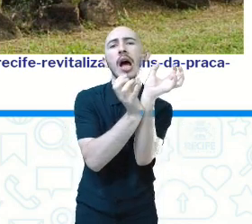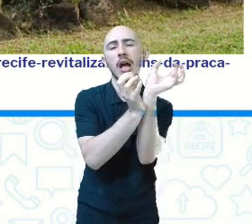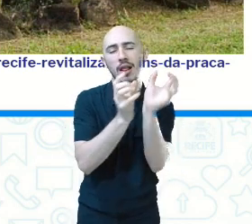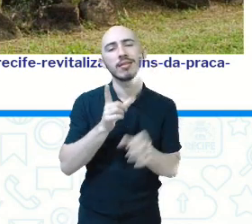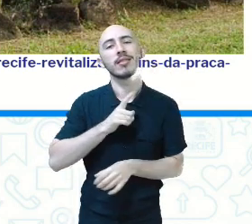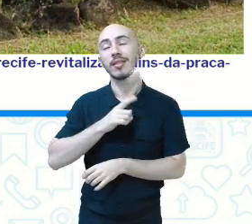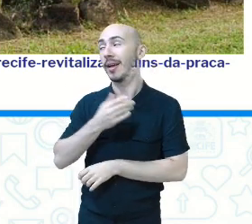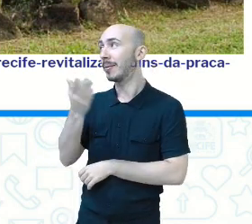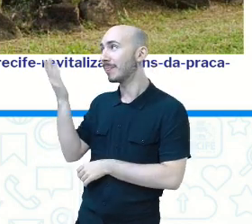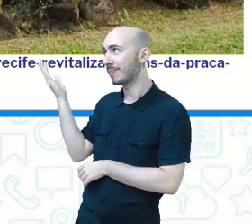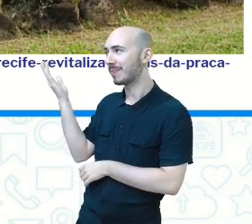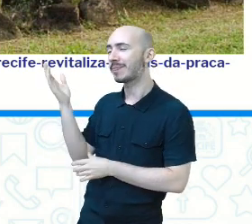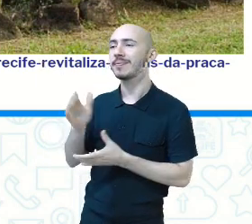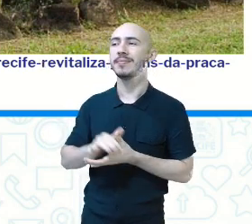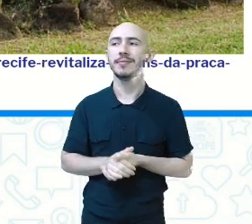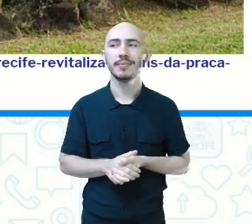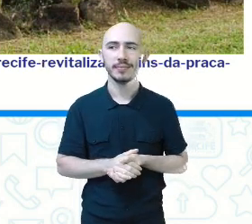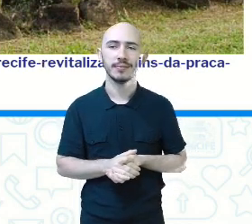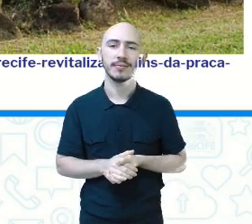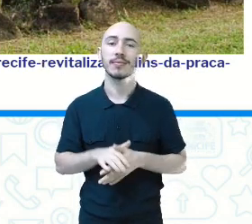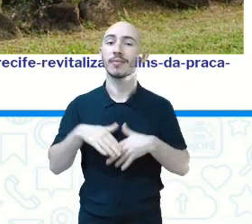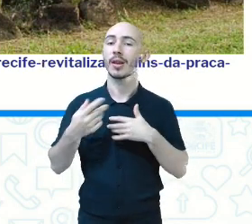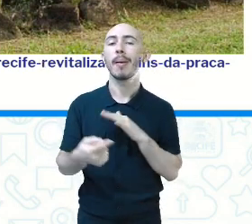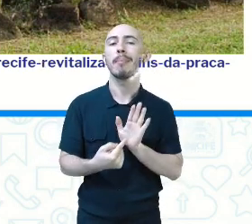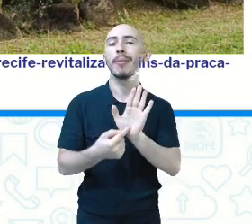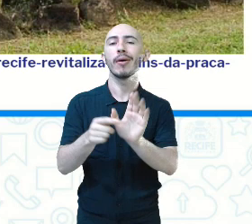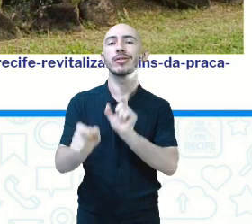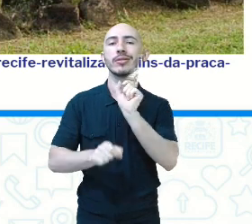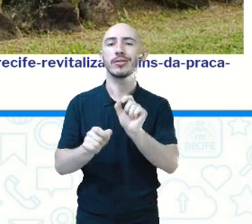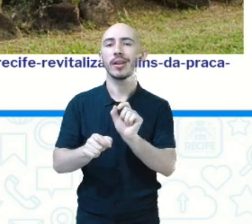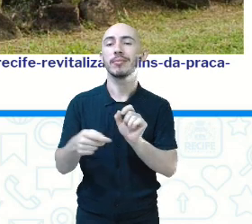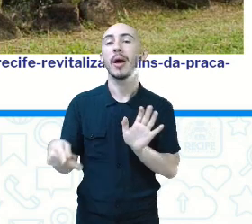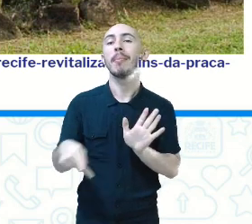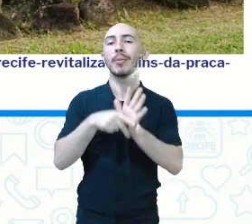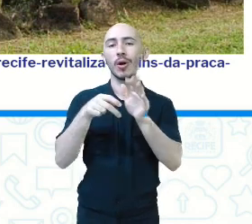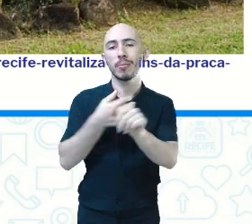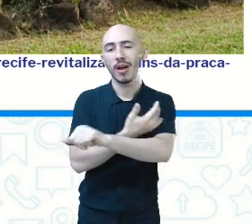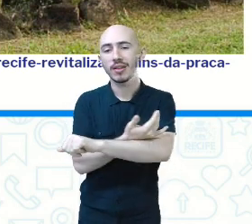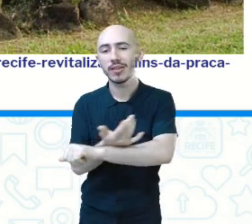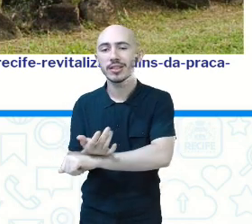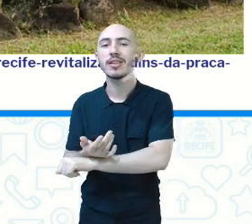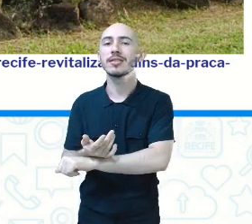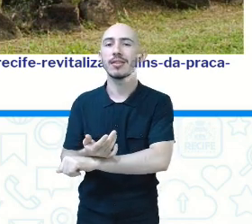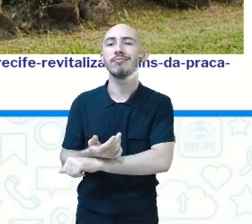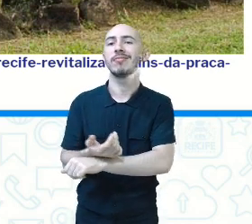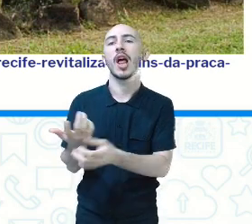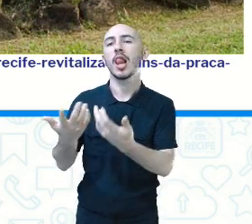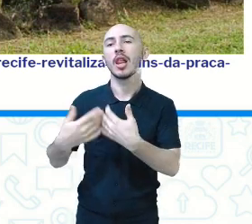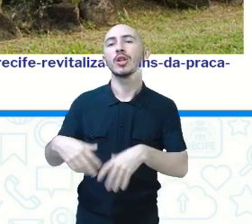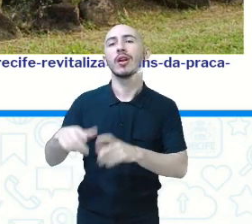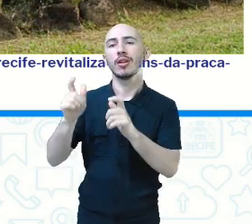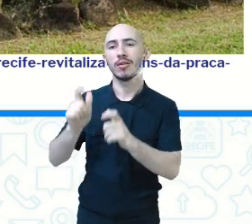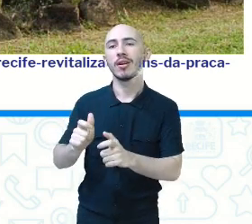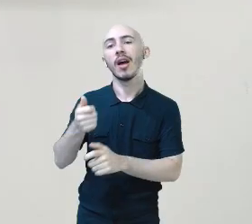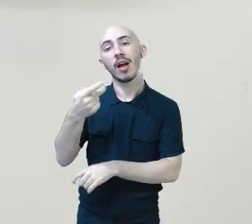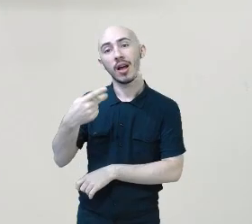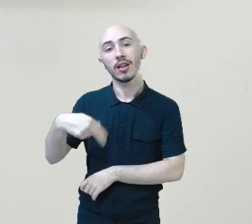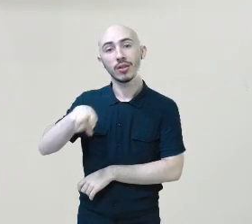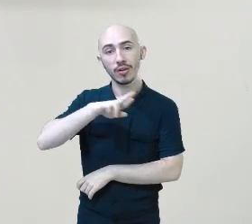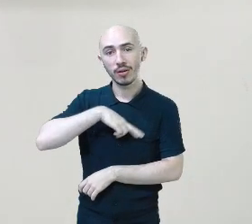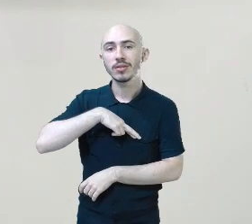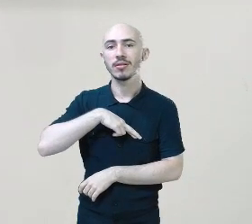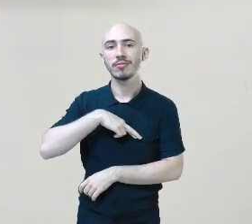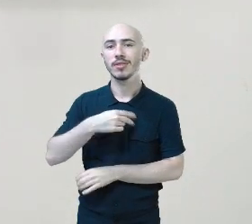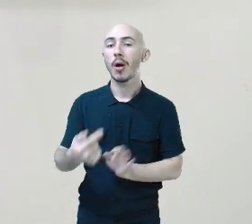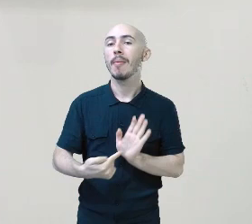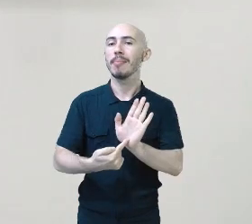exemplo. Esses cactos, que fazem parte da nossa vegetação nativa, estão ali na Praça Euclides da Cunha para fazer com